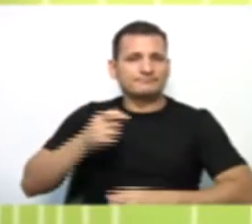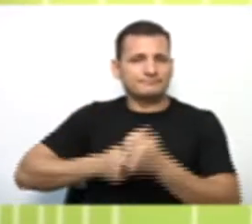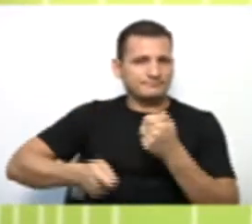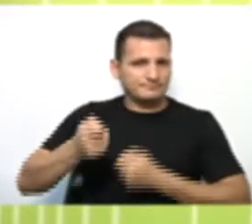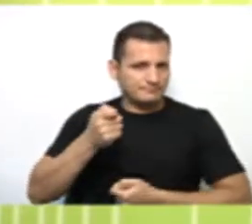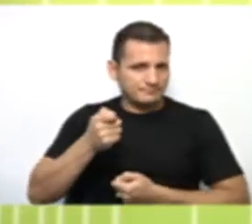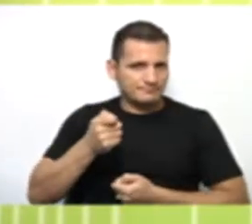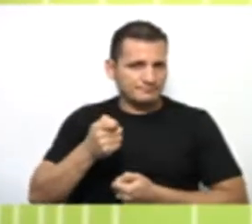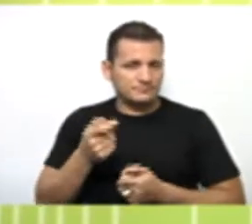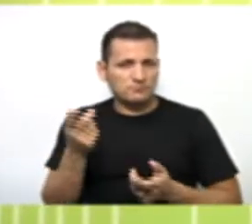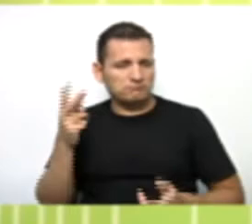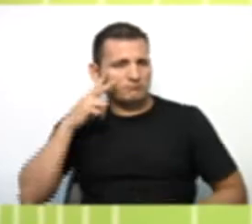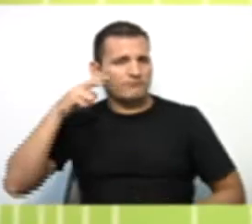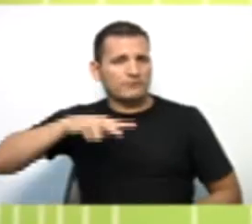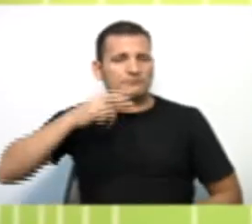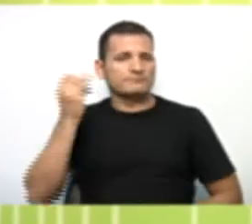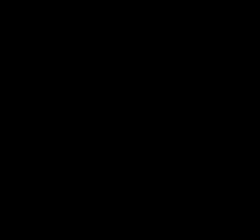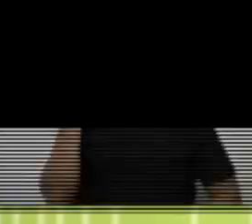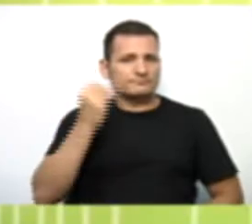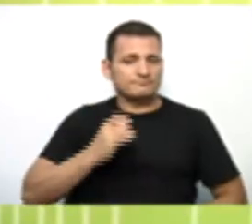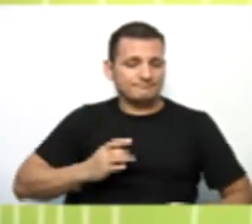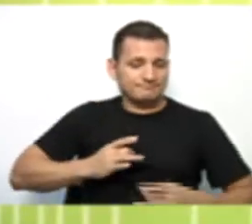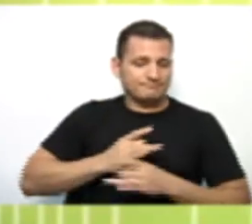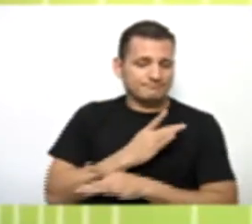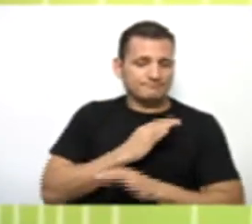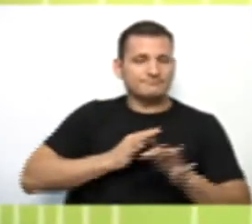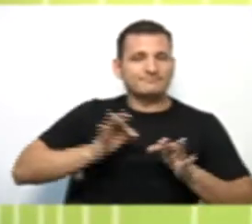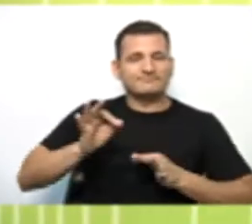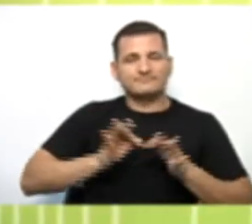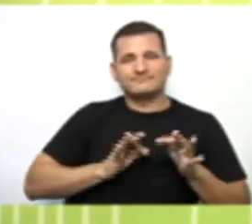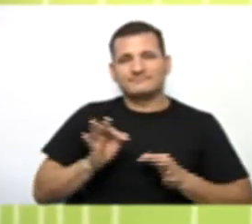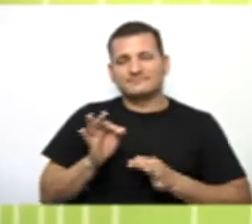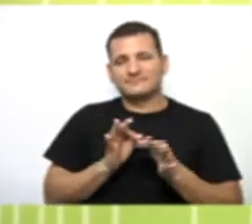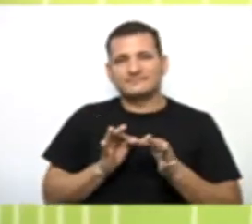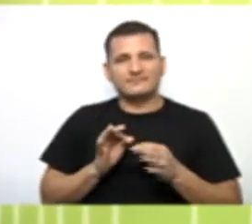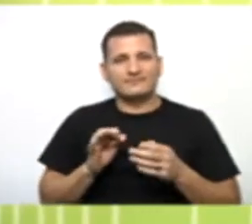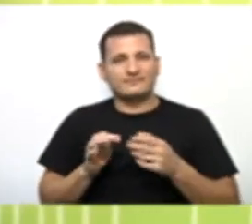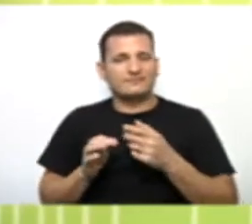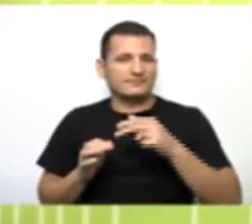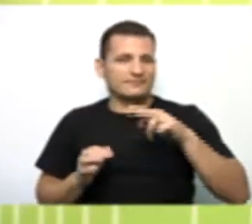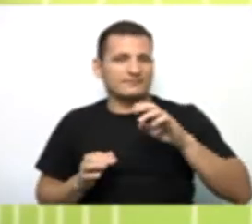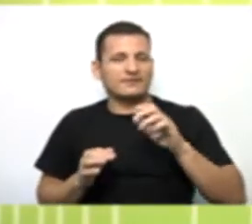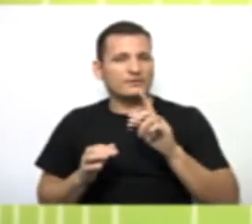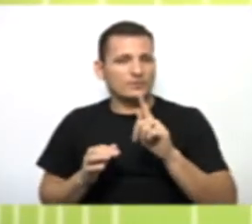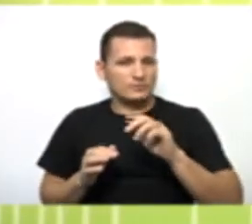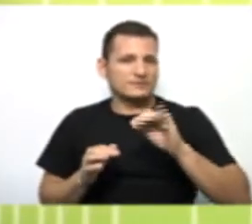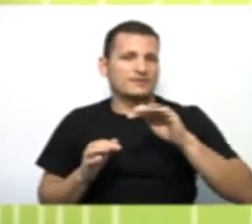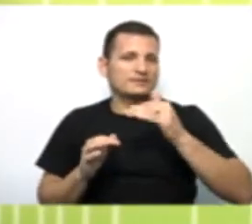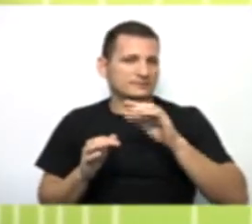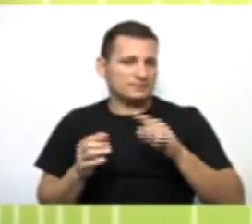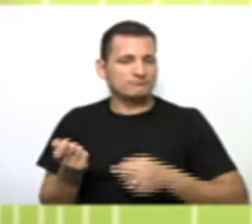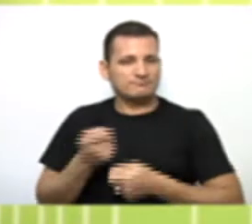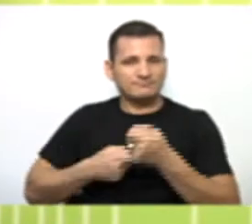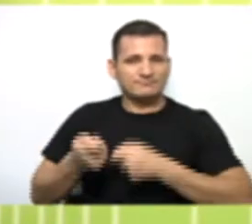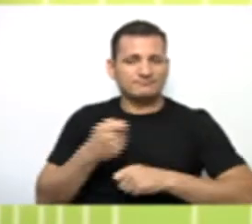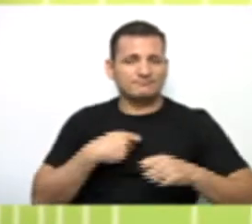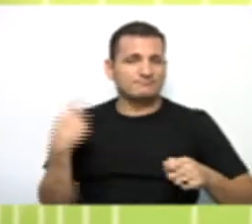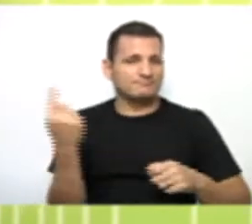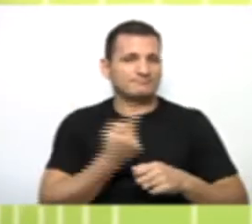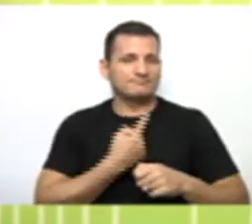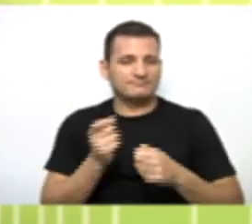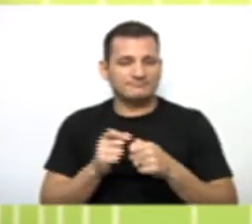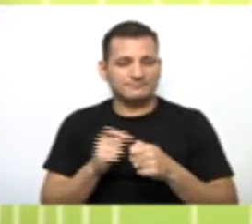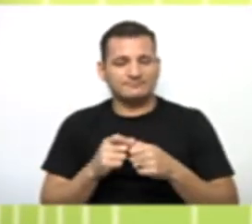negociação. Viram a importância, então, de se preparar essa coisinha chamada negociação, né, que todos nós fazemos? Vimos